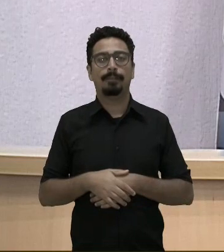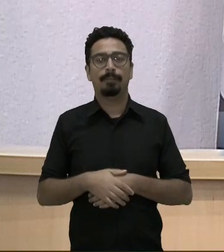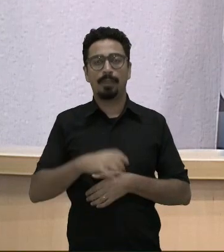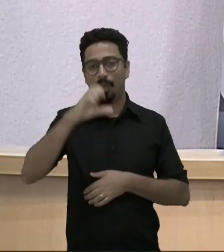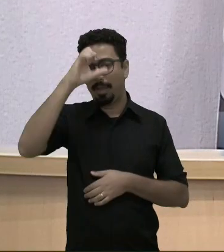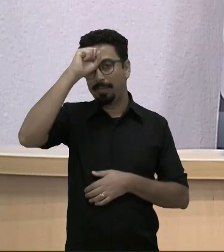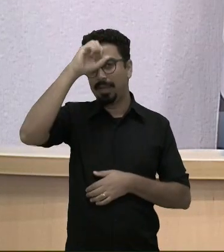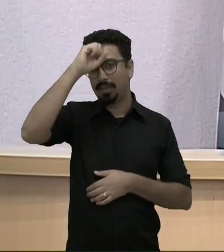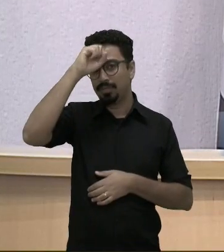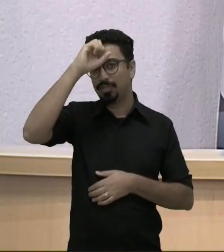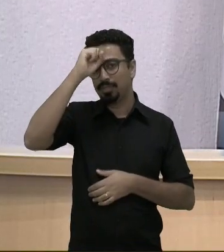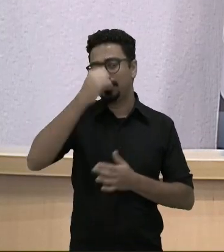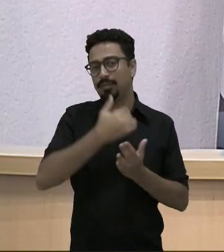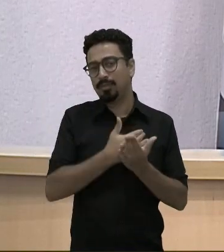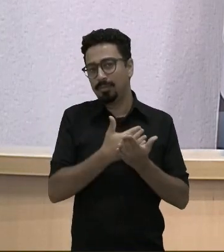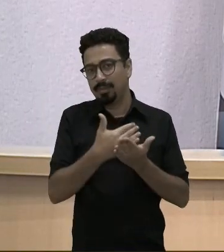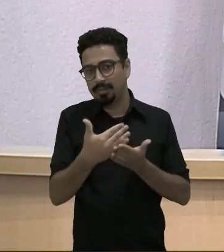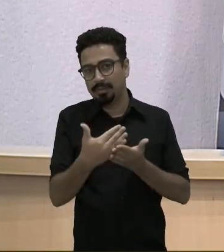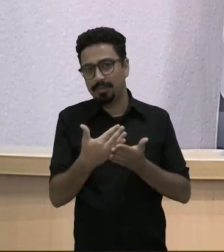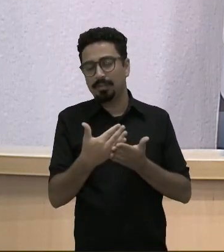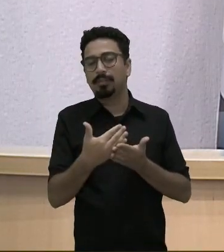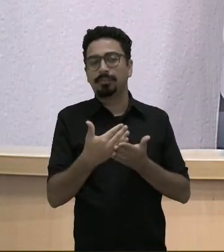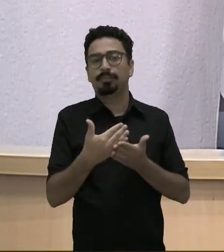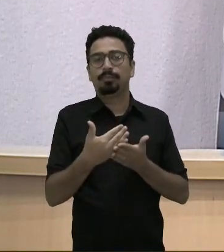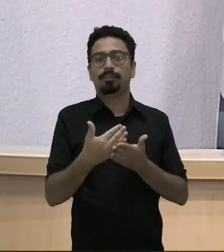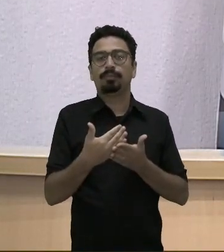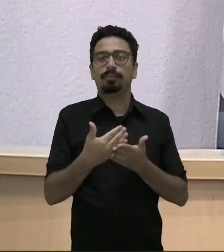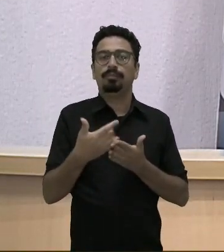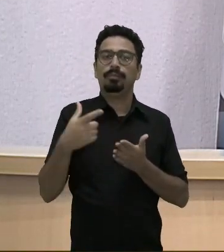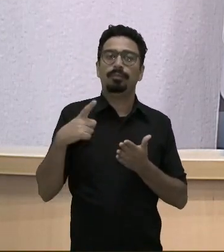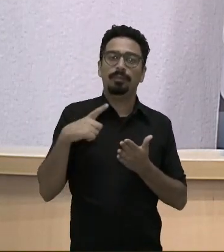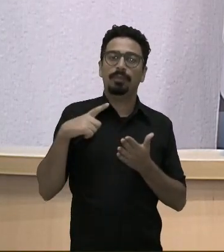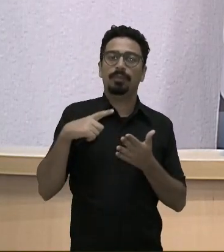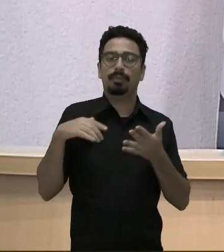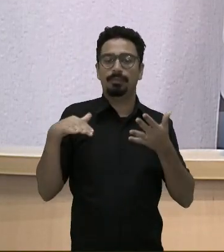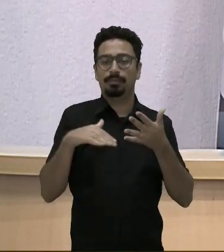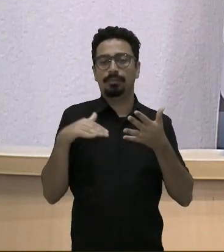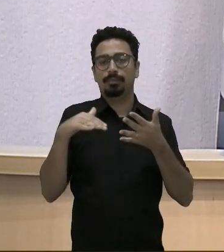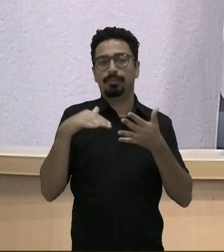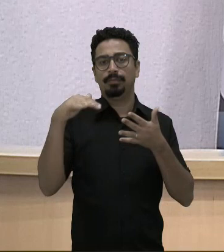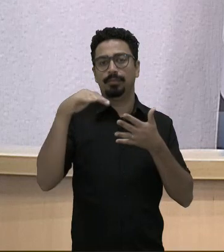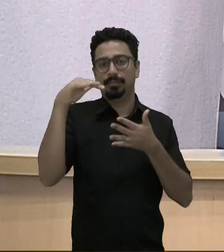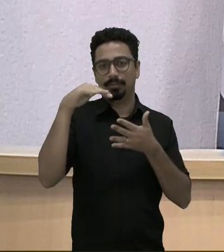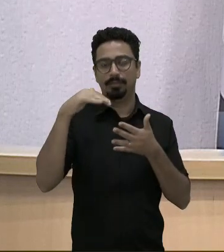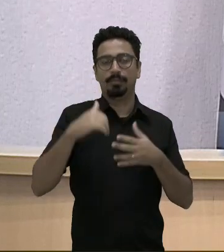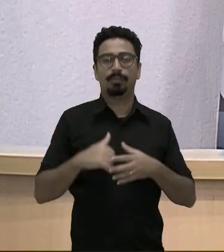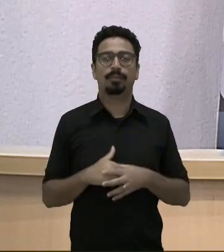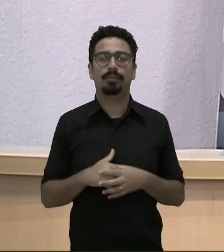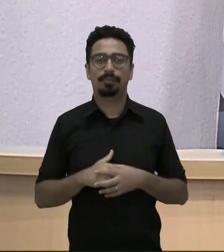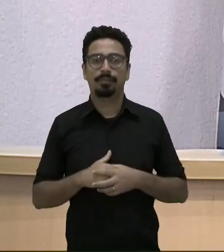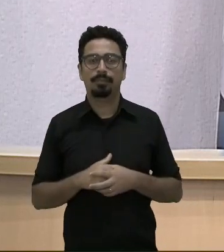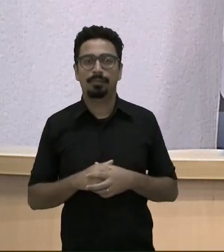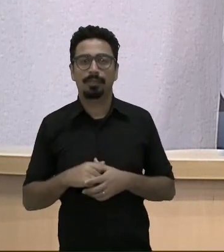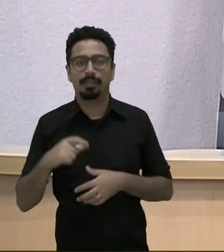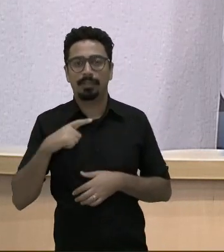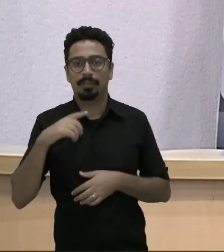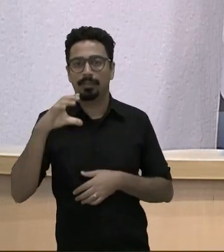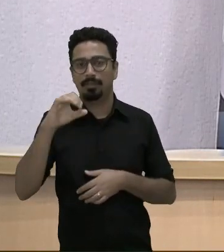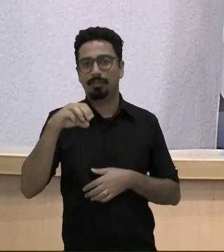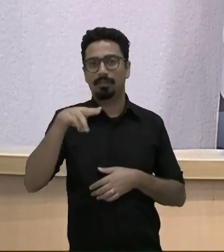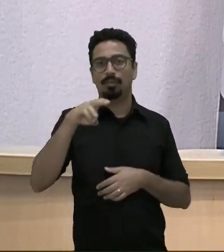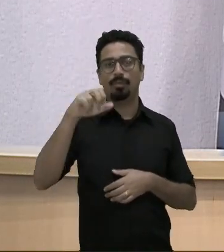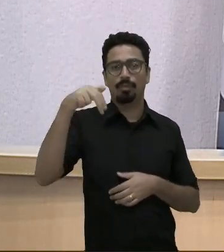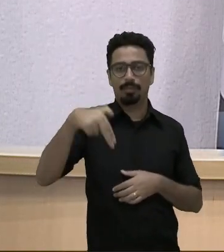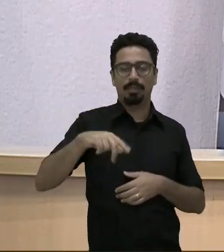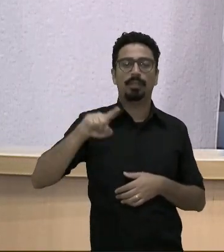aprendiz. Tá? Primeiro, ele tem, existe assim o título, Debaracê, tá? Aí vem o comim, aí vem o